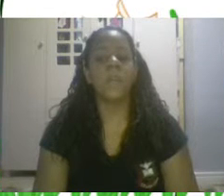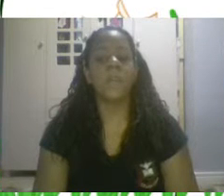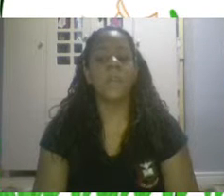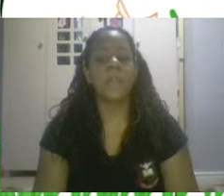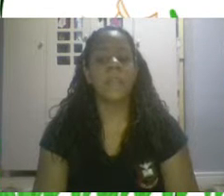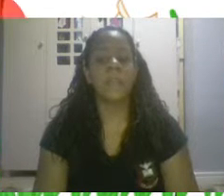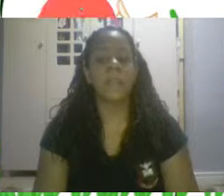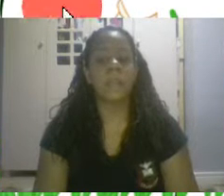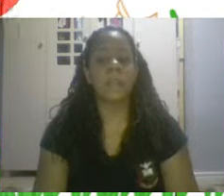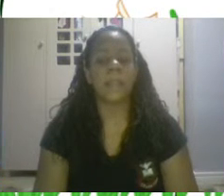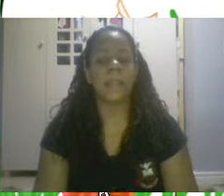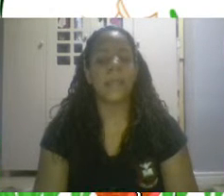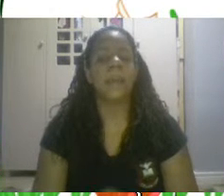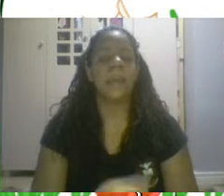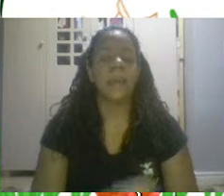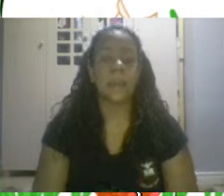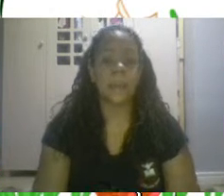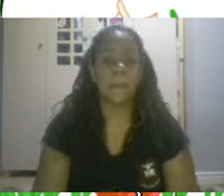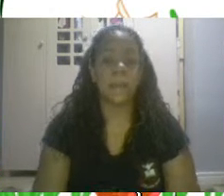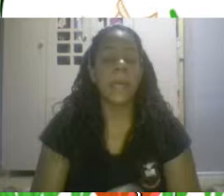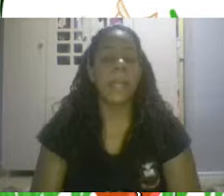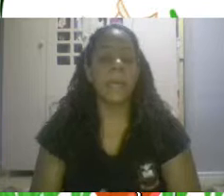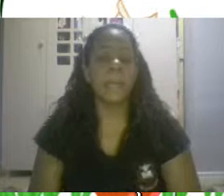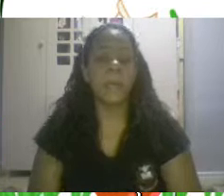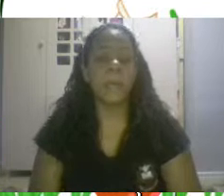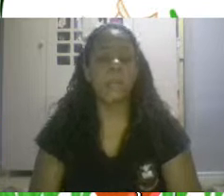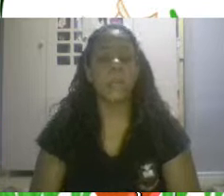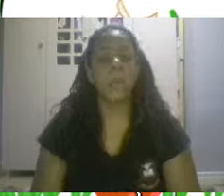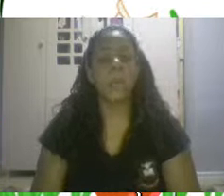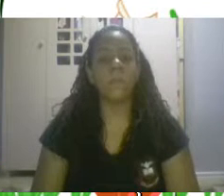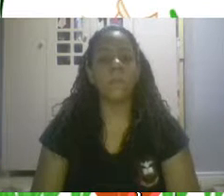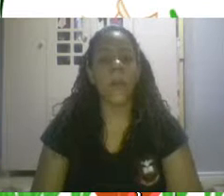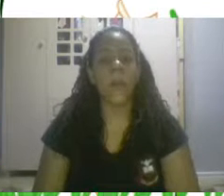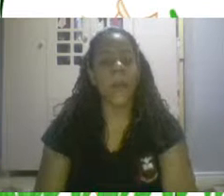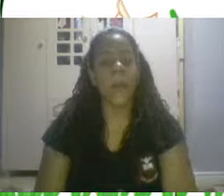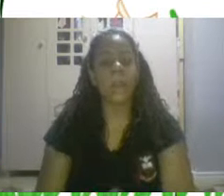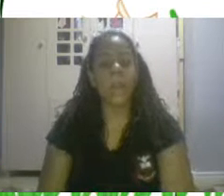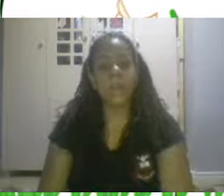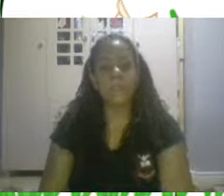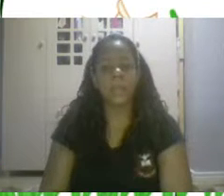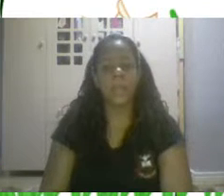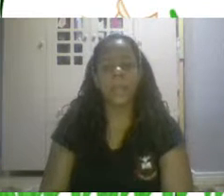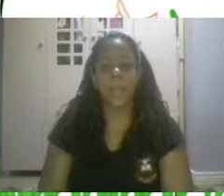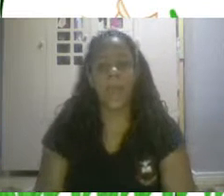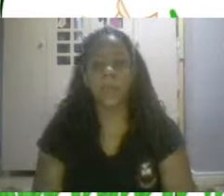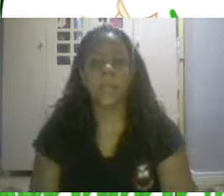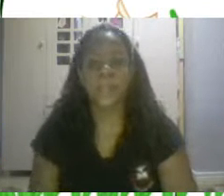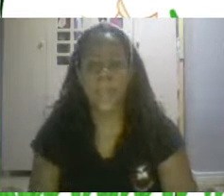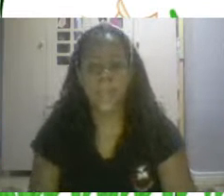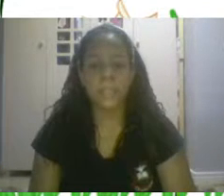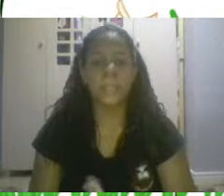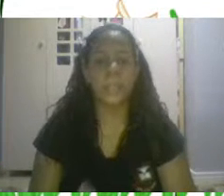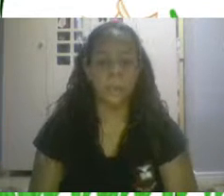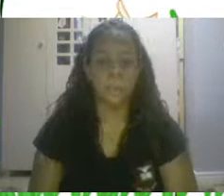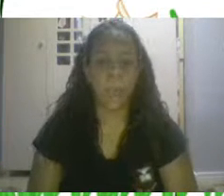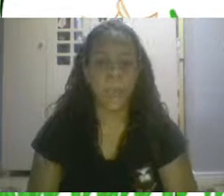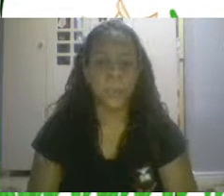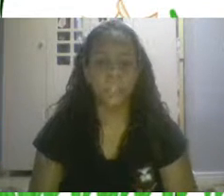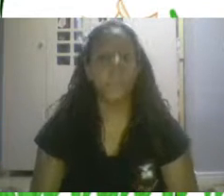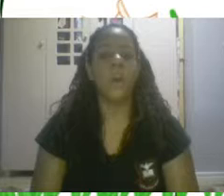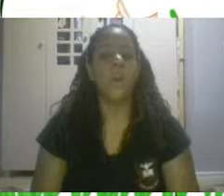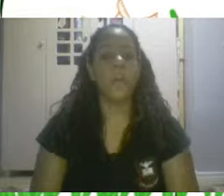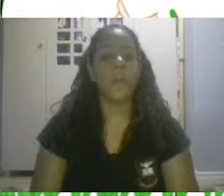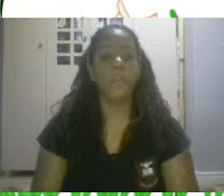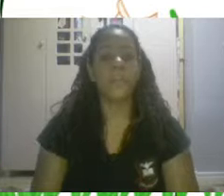o grilo vai se alimentar da grama. Lembrando que quando há a caça ilegal desses